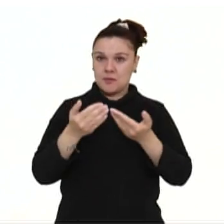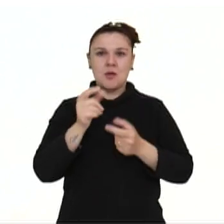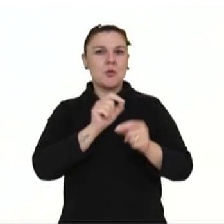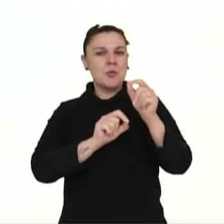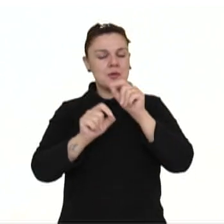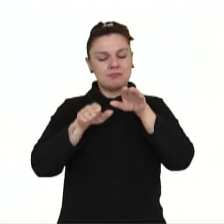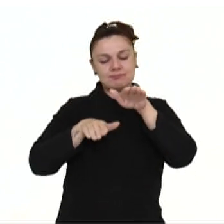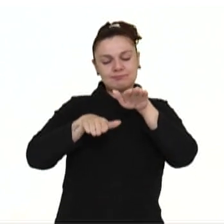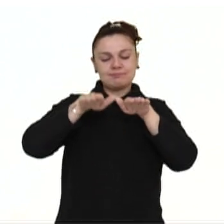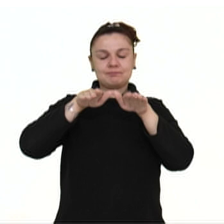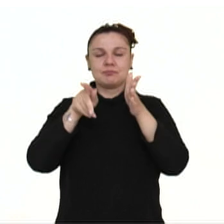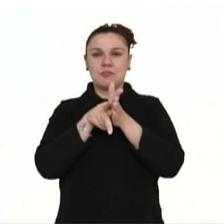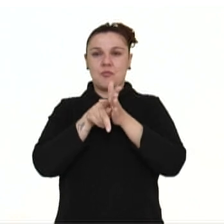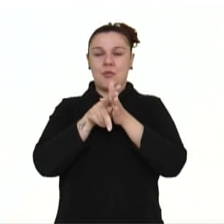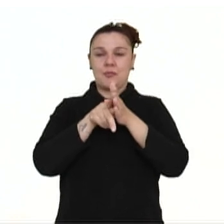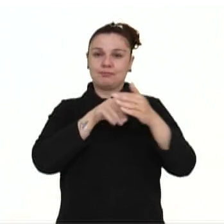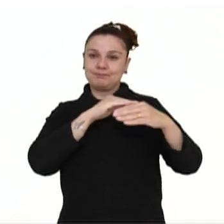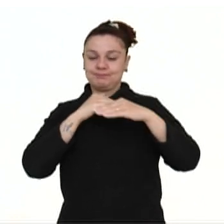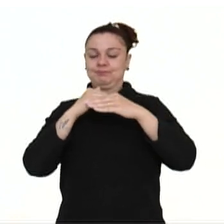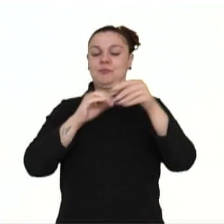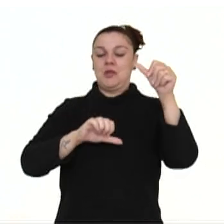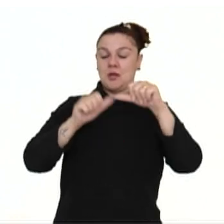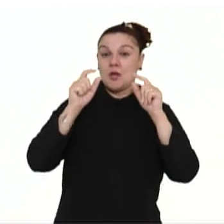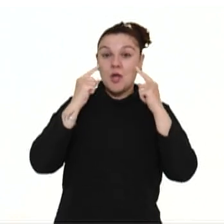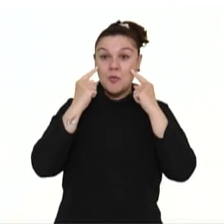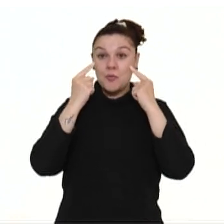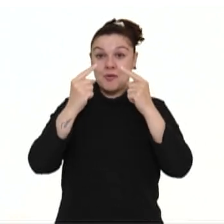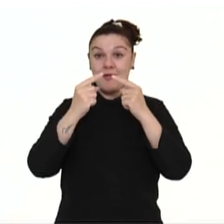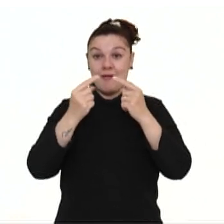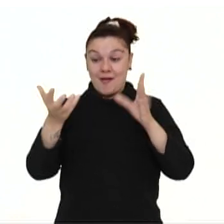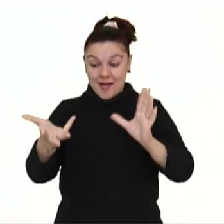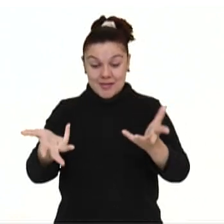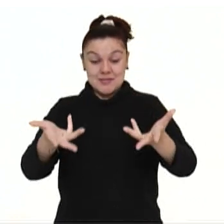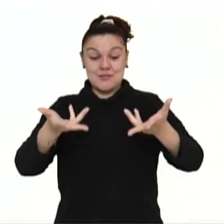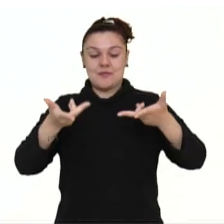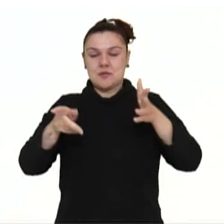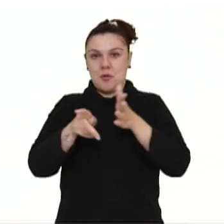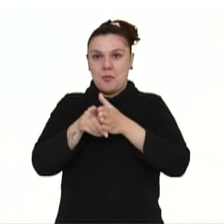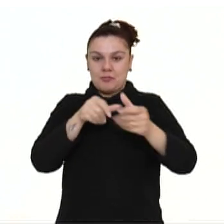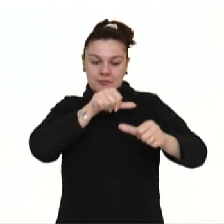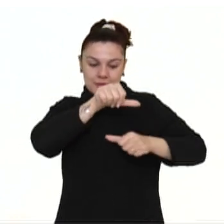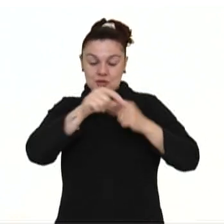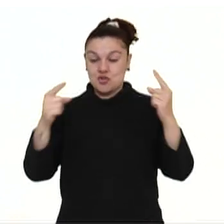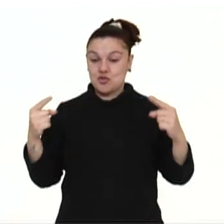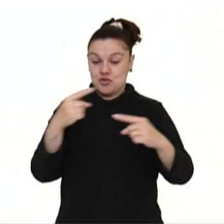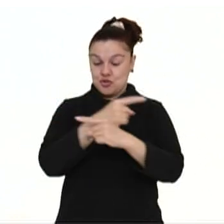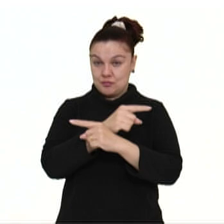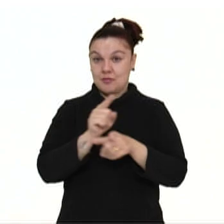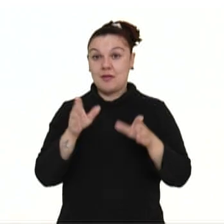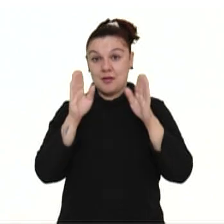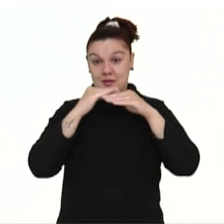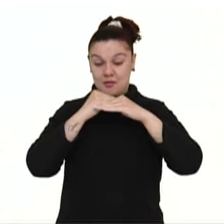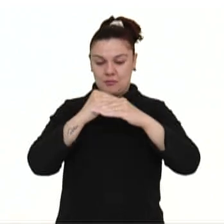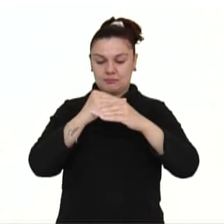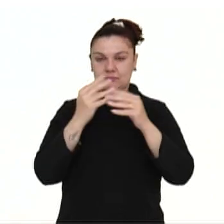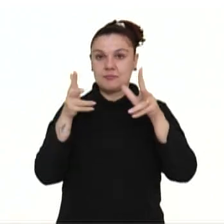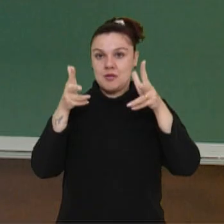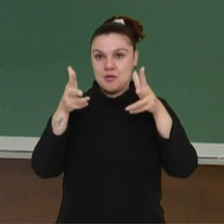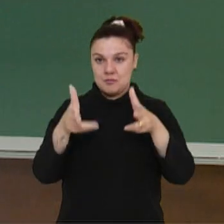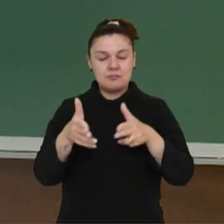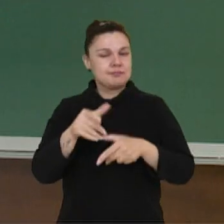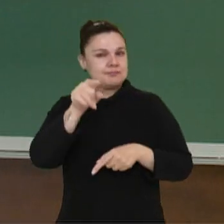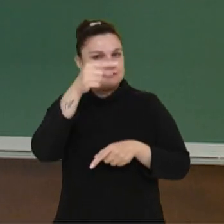então equilíbrio químico, por definição, é o estado no qual as velocidades das reações direta e inversa se igualam. Na